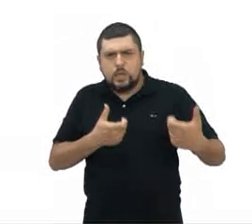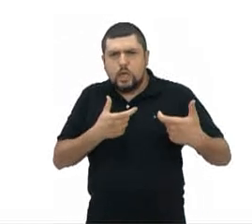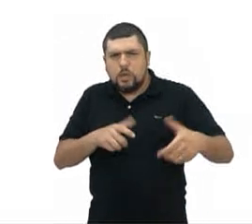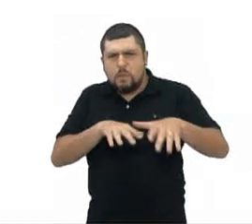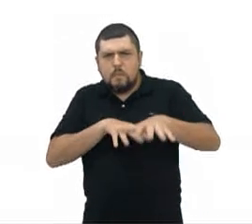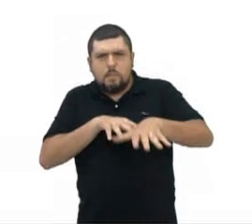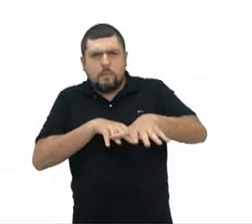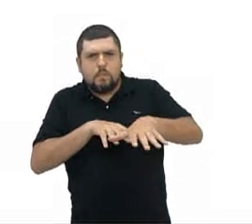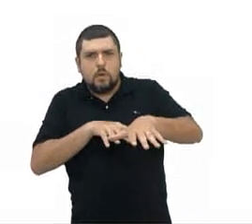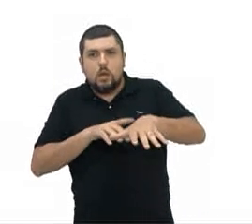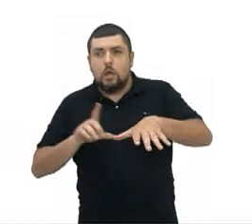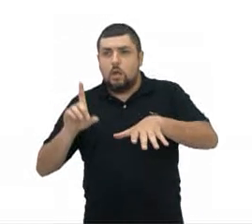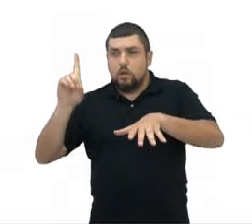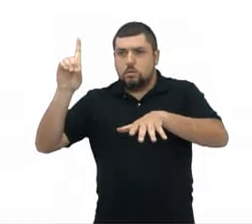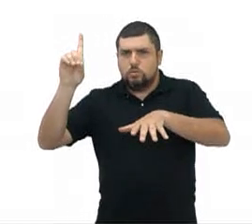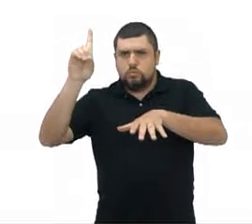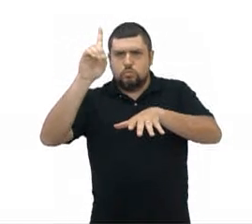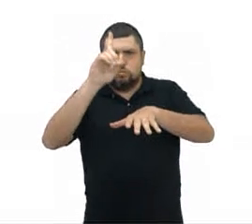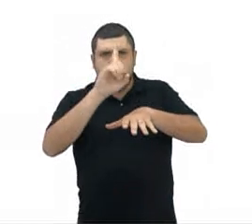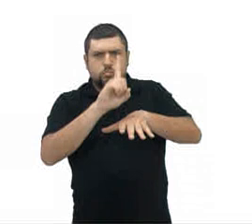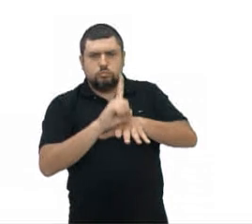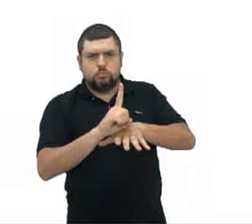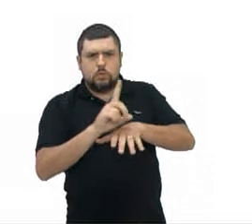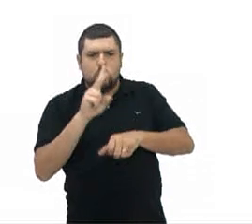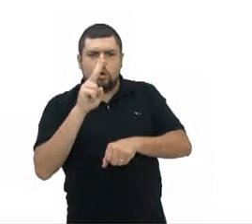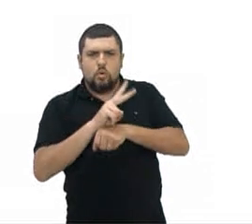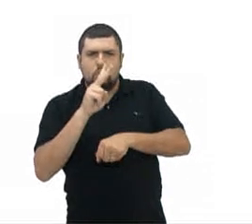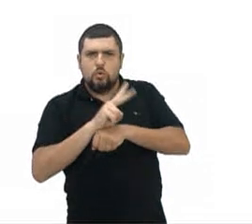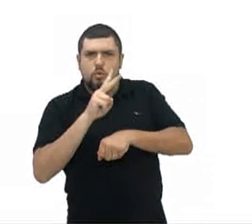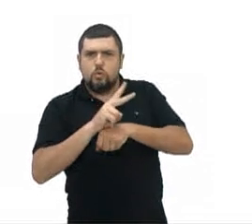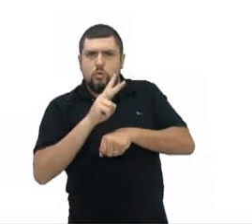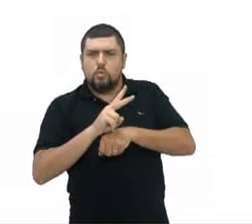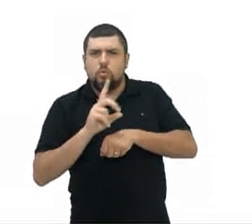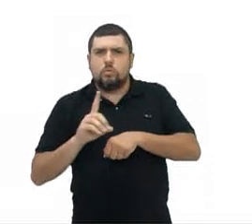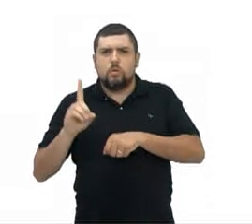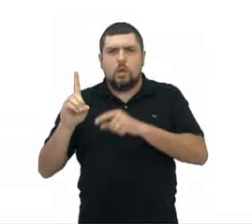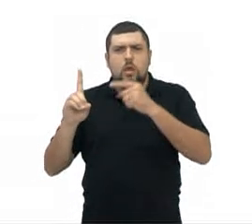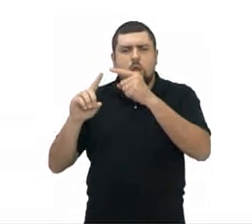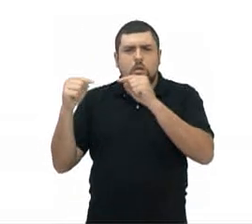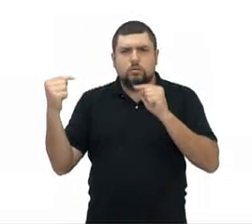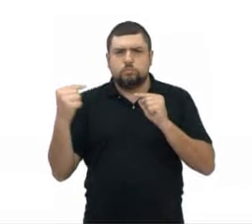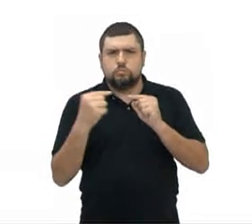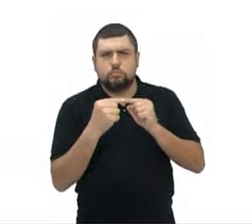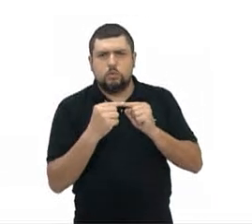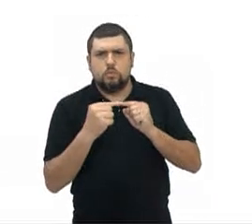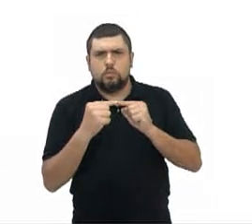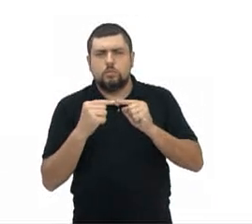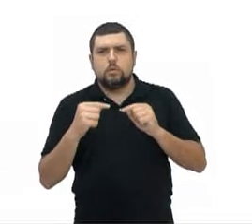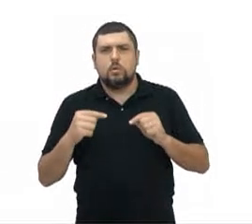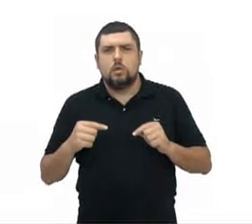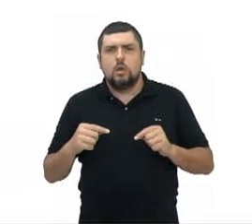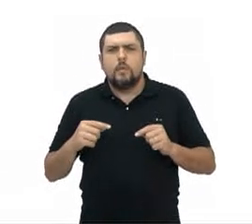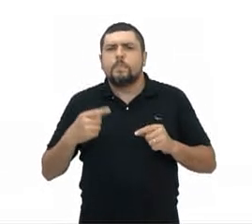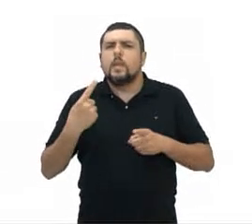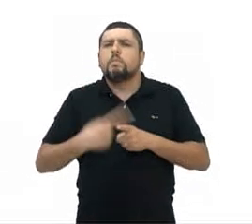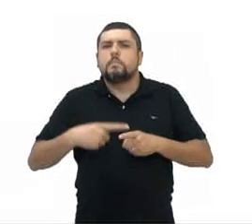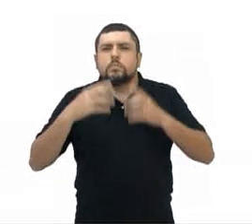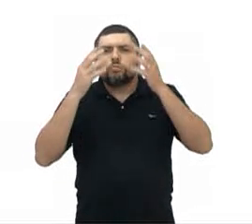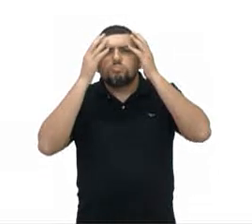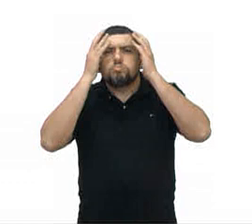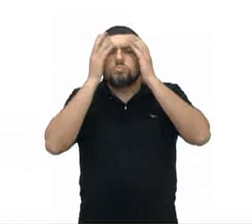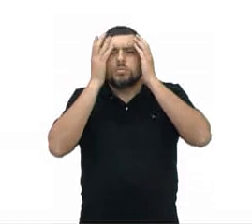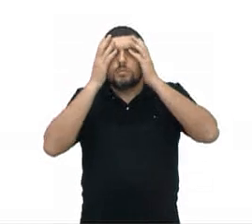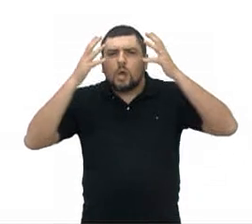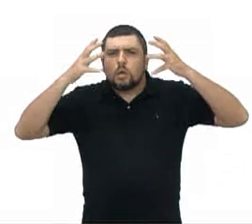protetora dos exércitos meroitas, né, e a ideia de leão mesmo, né, a cabeça de leão, de ser, né, da força, do poder mesmo,